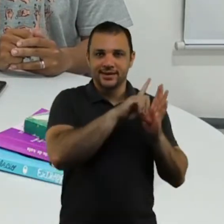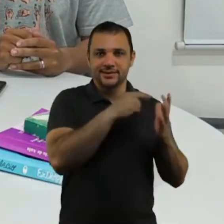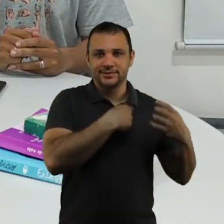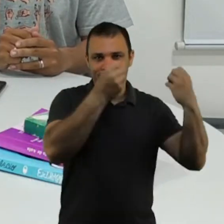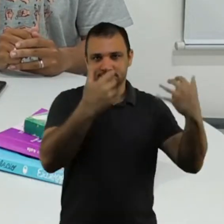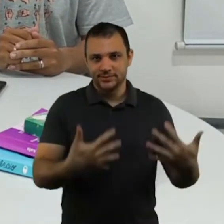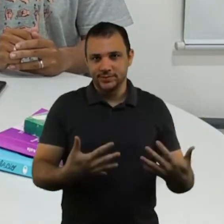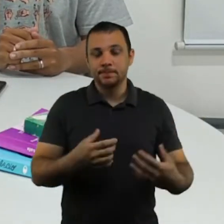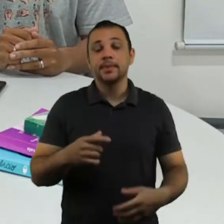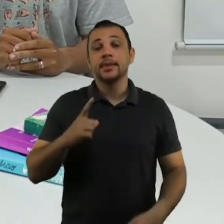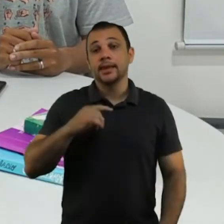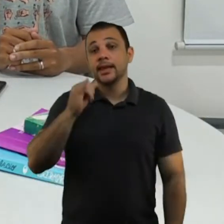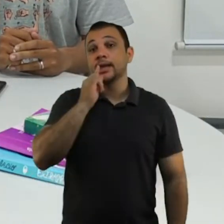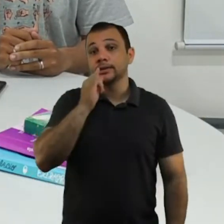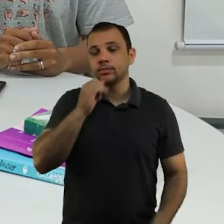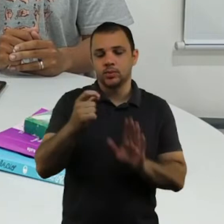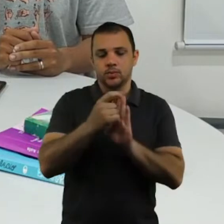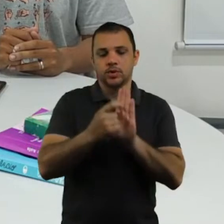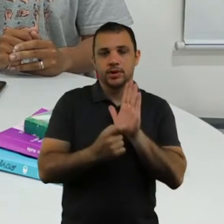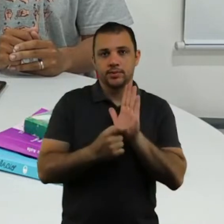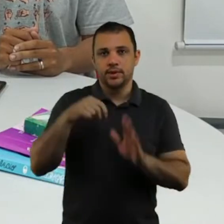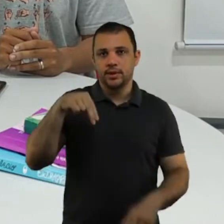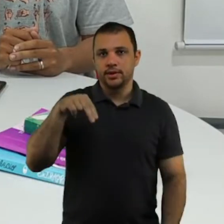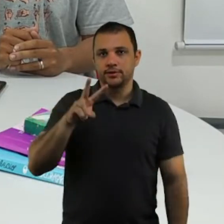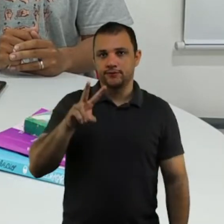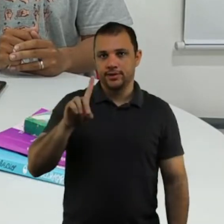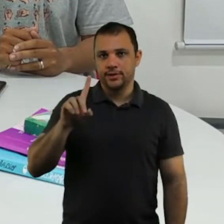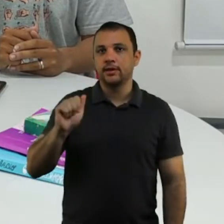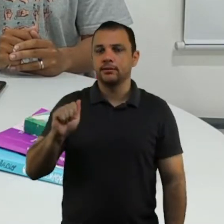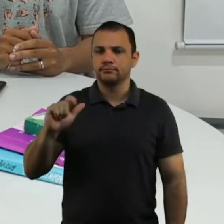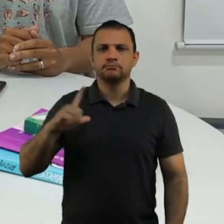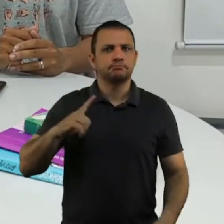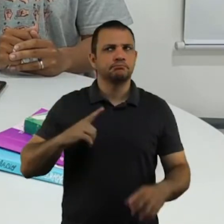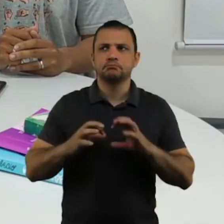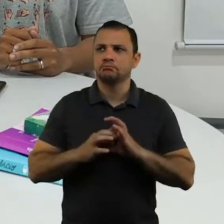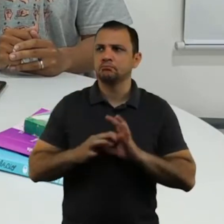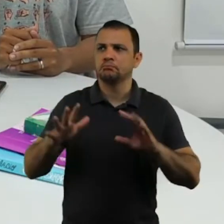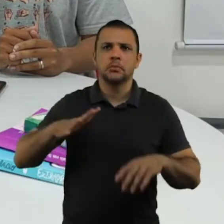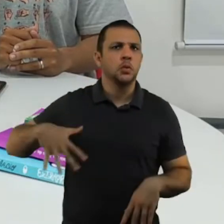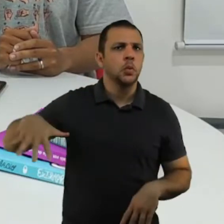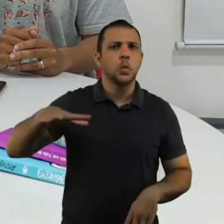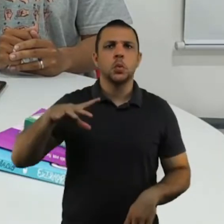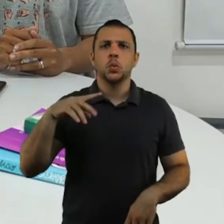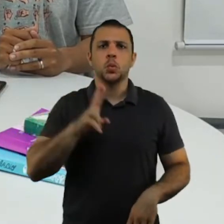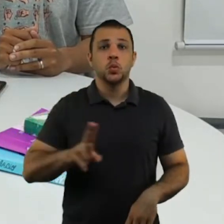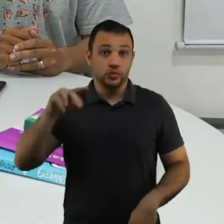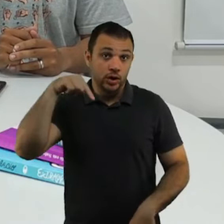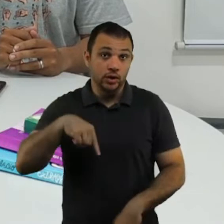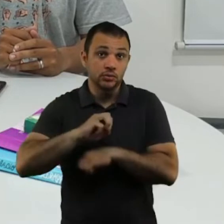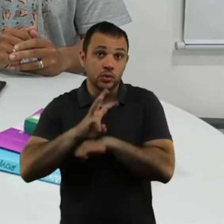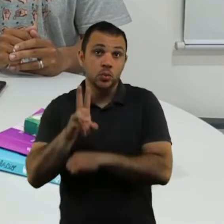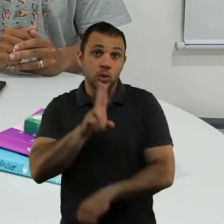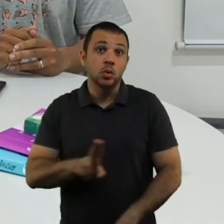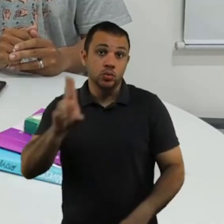E como eu já falei anteriormente, nós temos como exemplo o NVDA, que vem sendo bastante utilizado, né, por